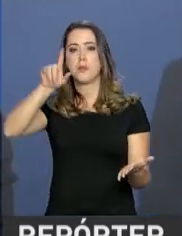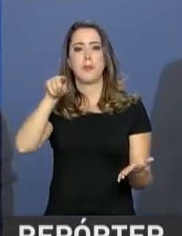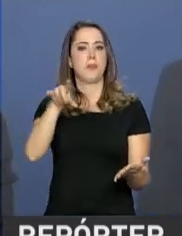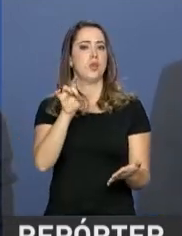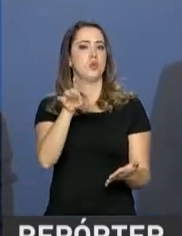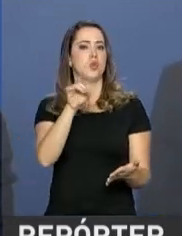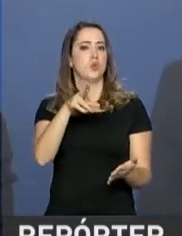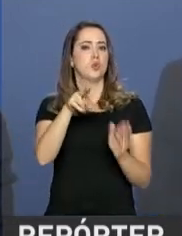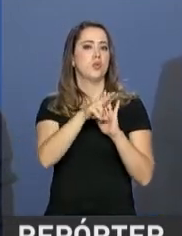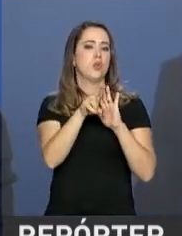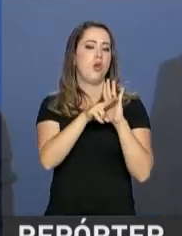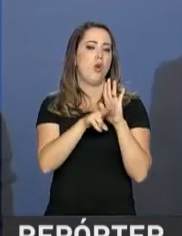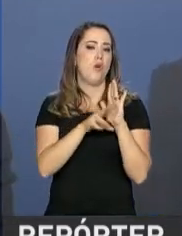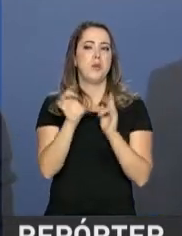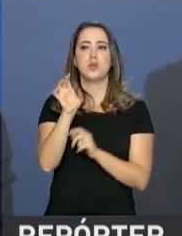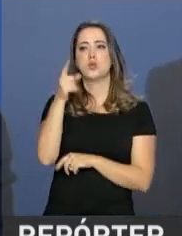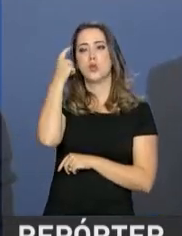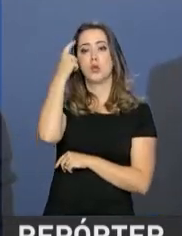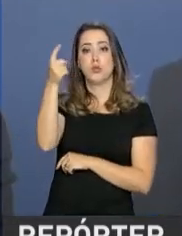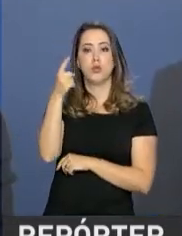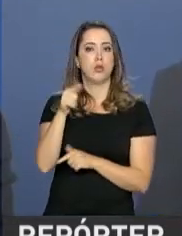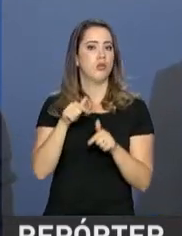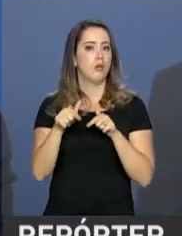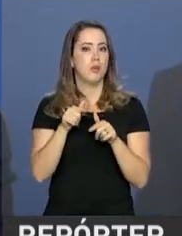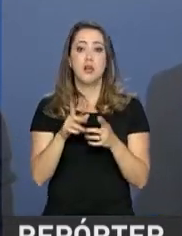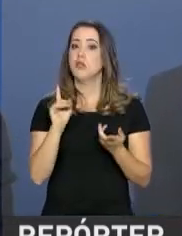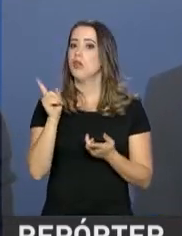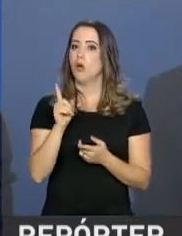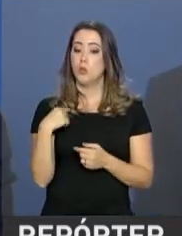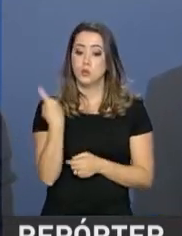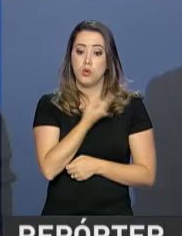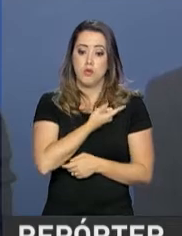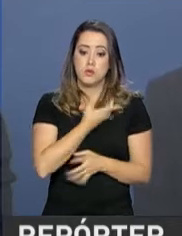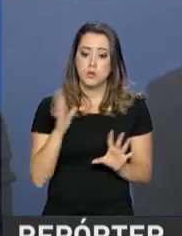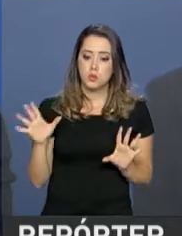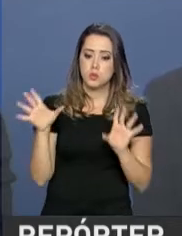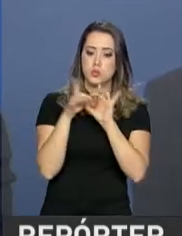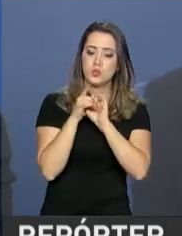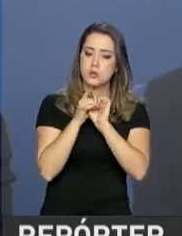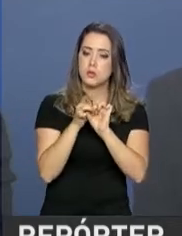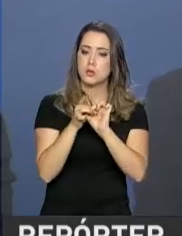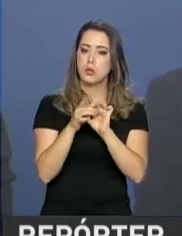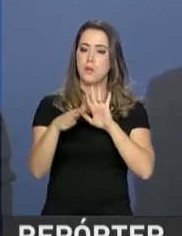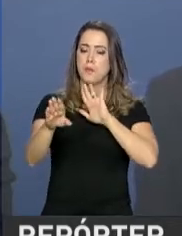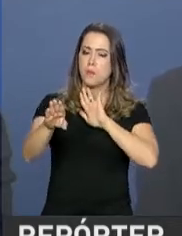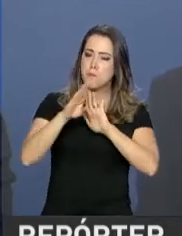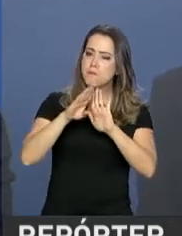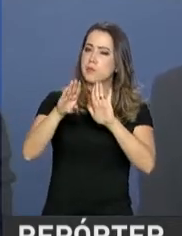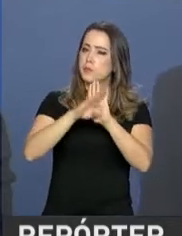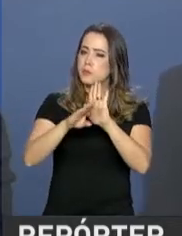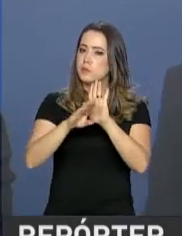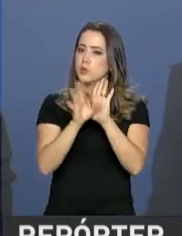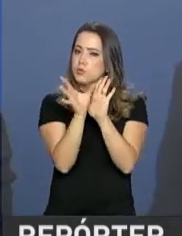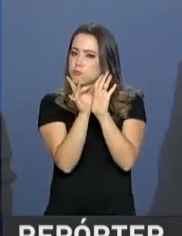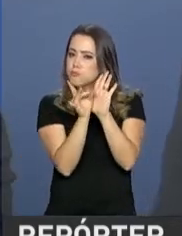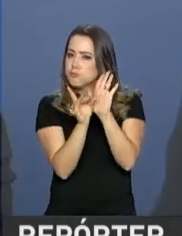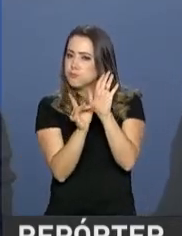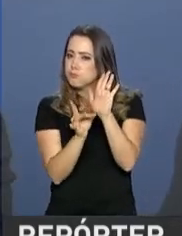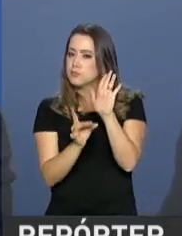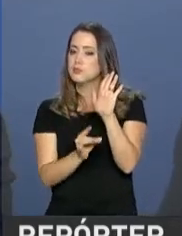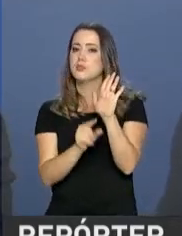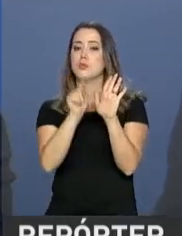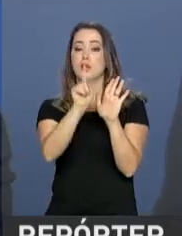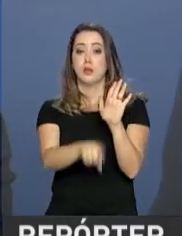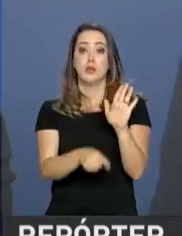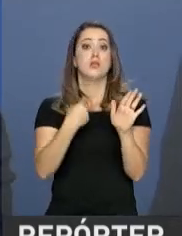apenas de inteligência não apenas a operação nós vamos pactuar um programa nacional de segurança pública que